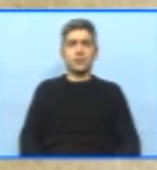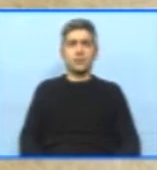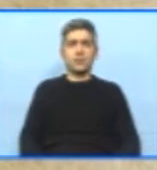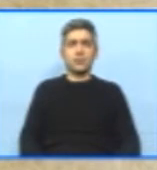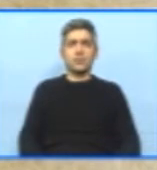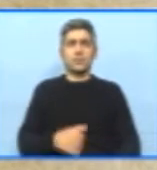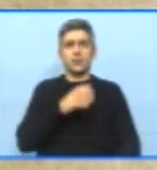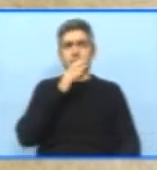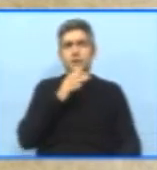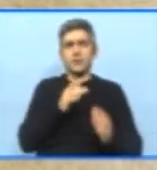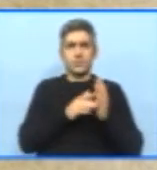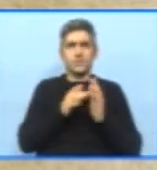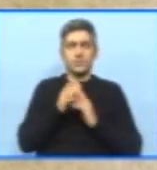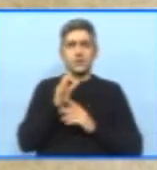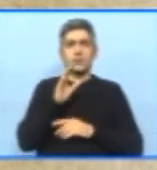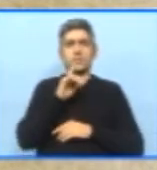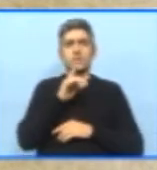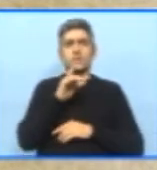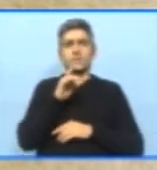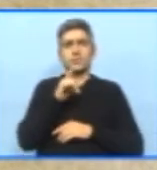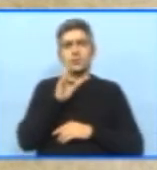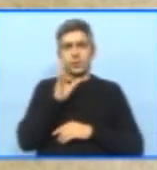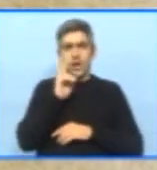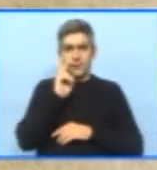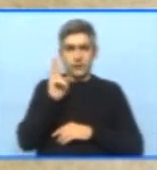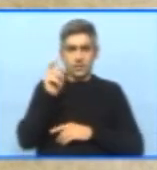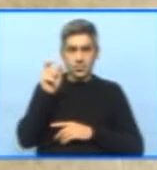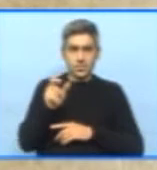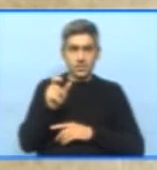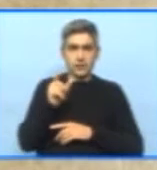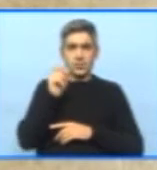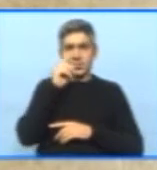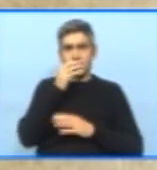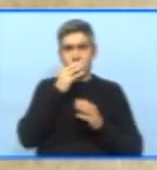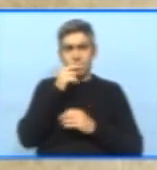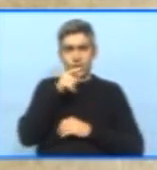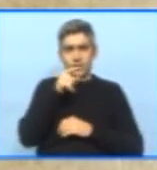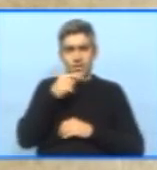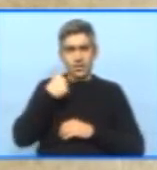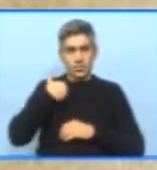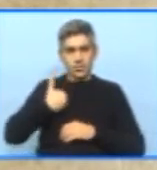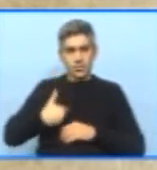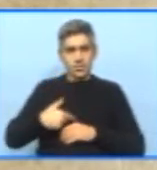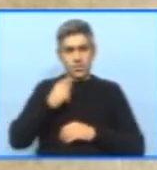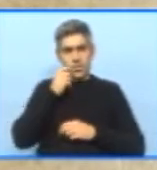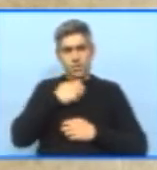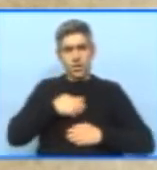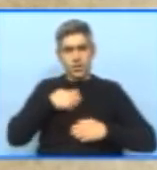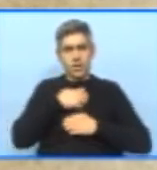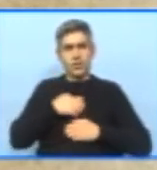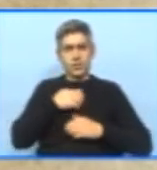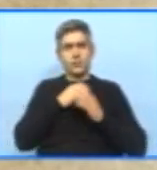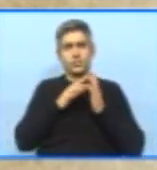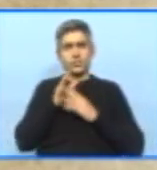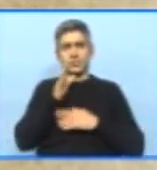Disse-lhe Jesus: já o viste? É quem está a falar contigo. O homem prostrou-se diante de Jesus